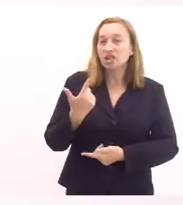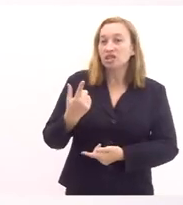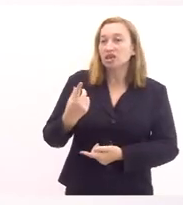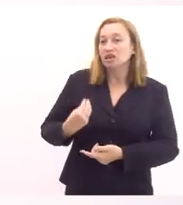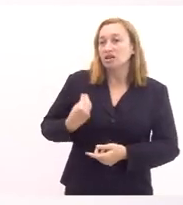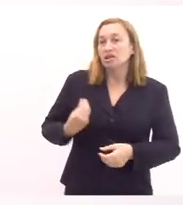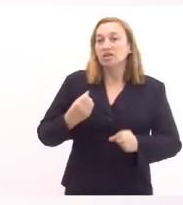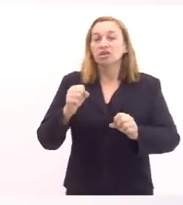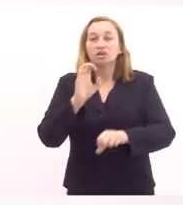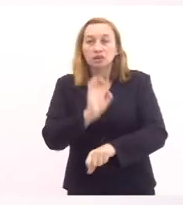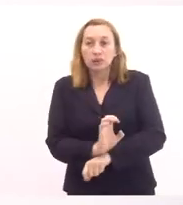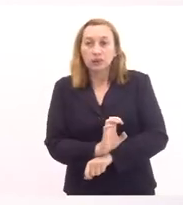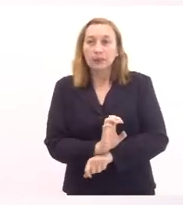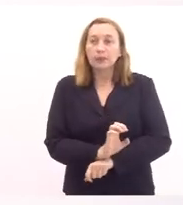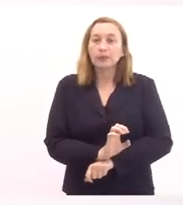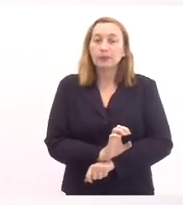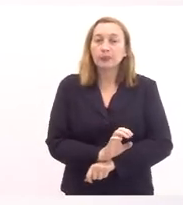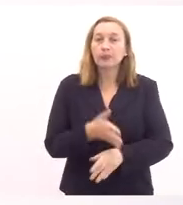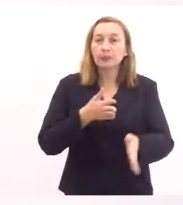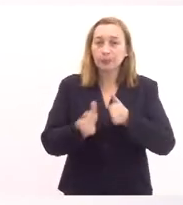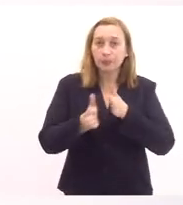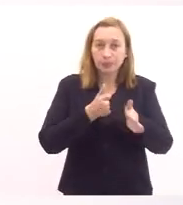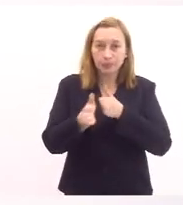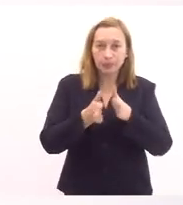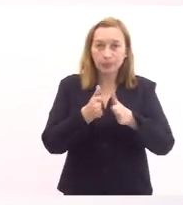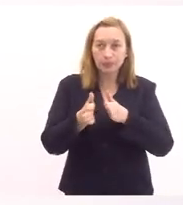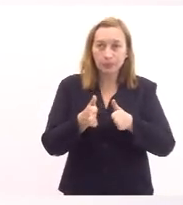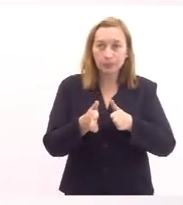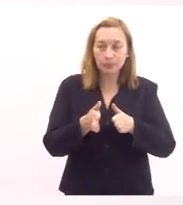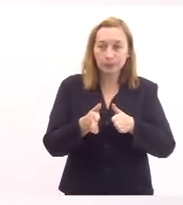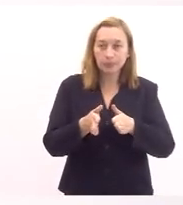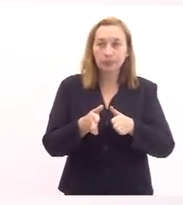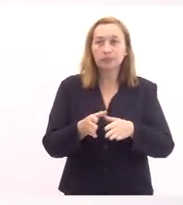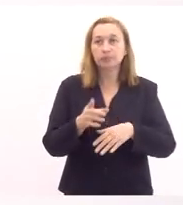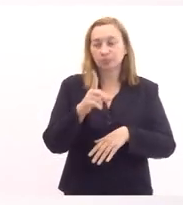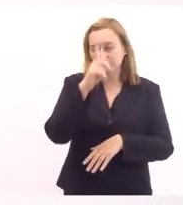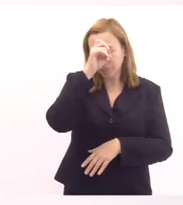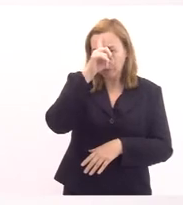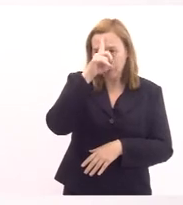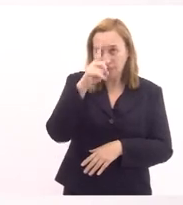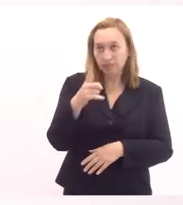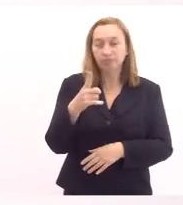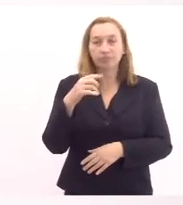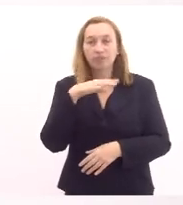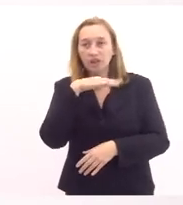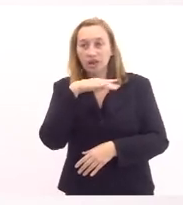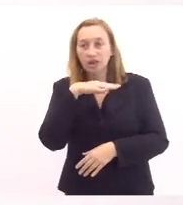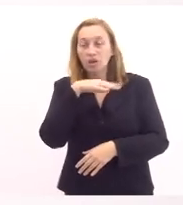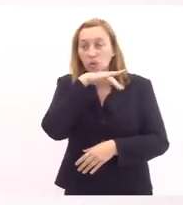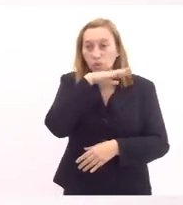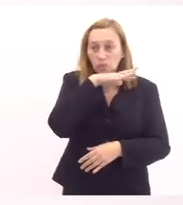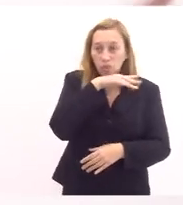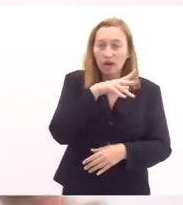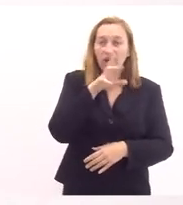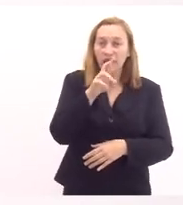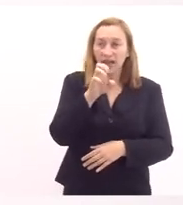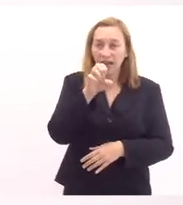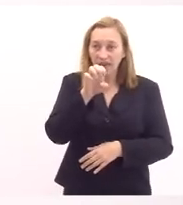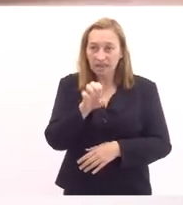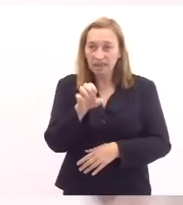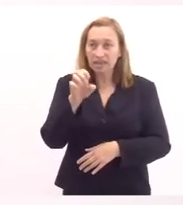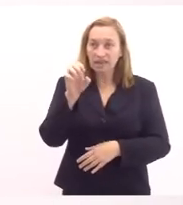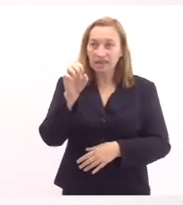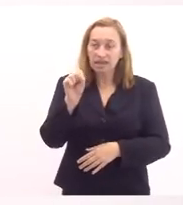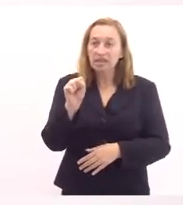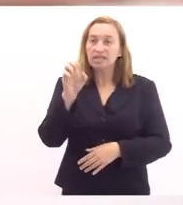vive no estado em que o acesso ao sistema de saúde é muito precário a rede cegonha o carioca estão aí sendo